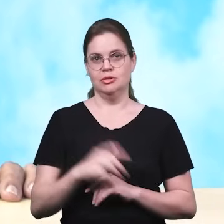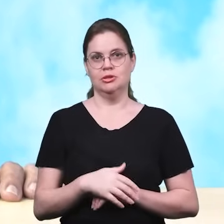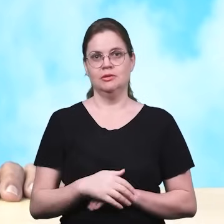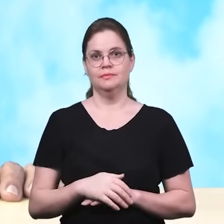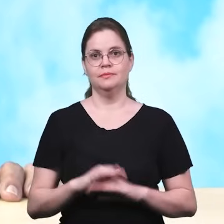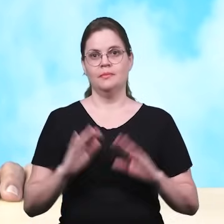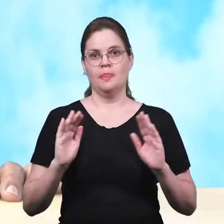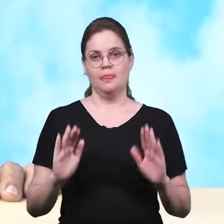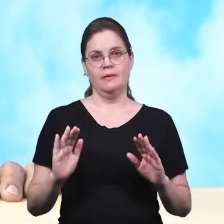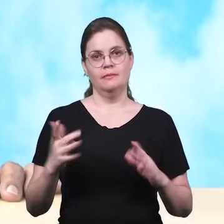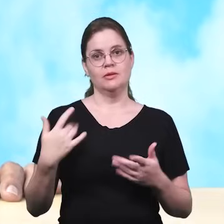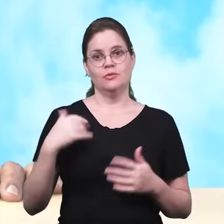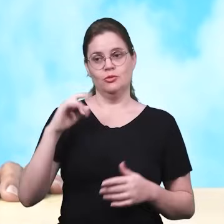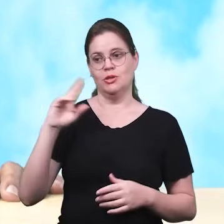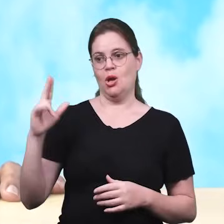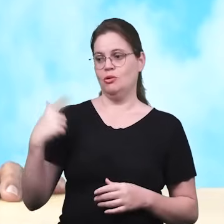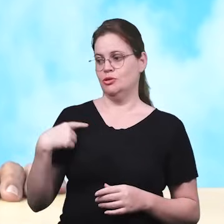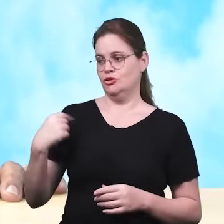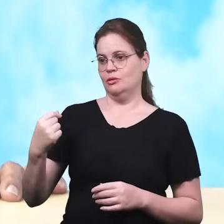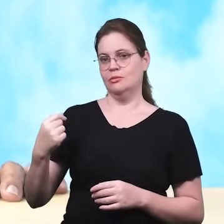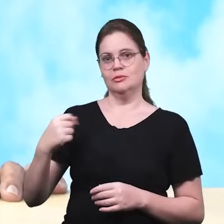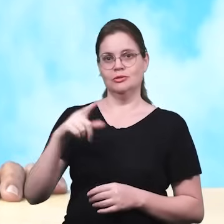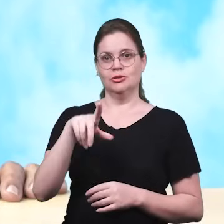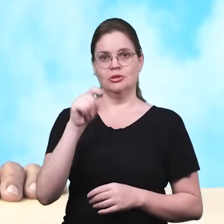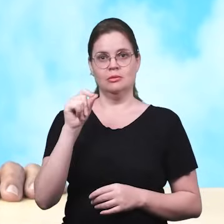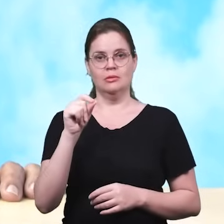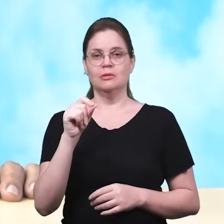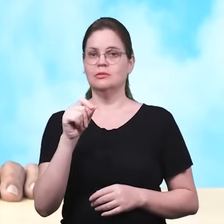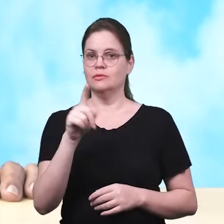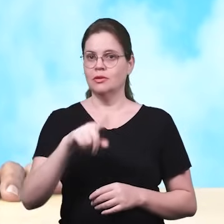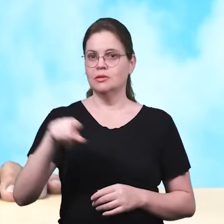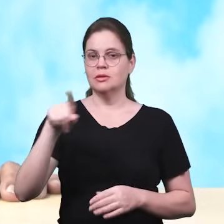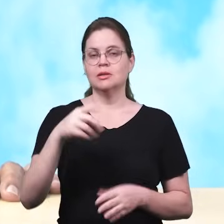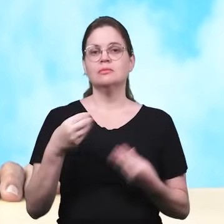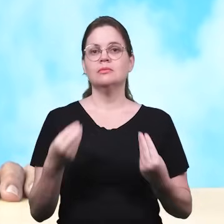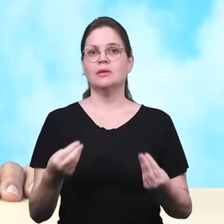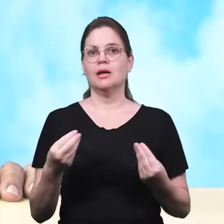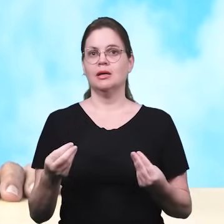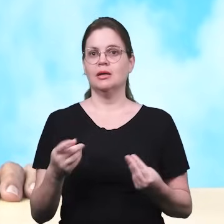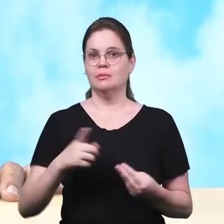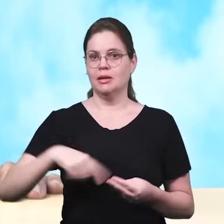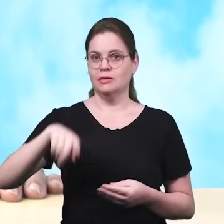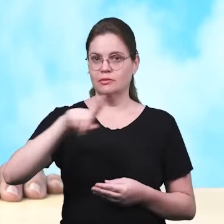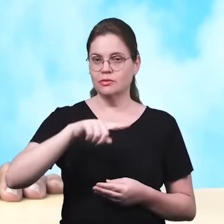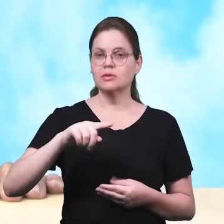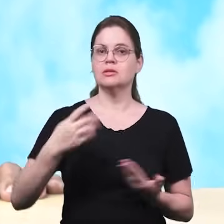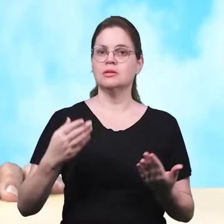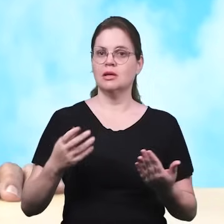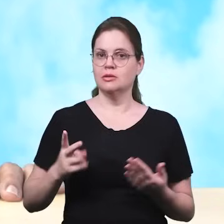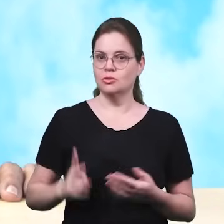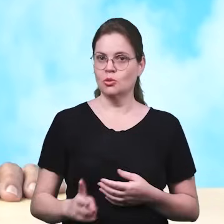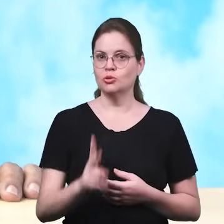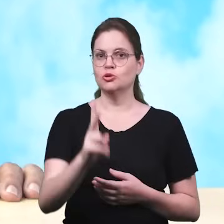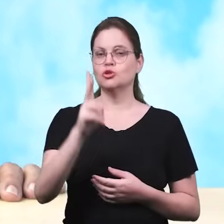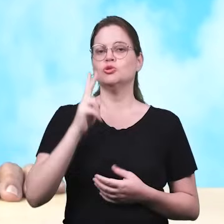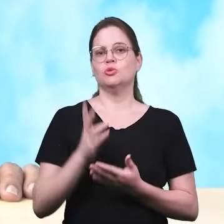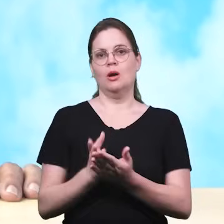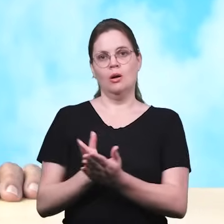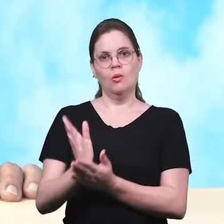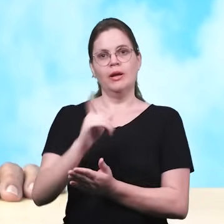eu te escolhi. Para quê? Para que você vá e dê fruto e o seu fruto